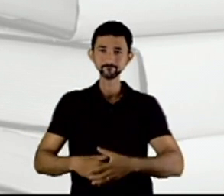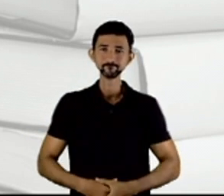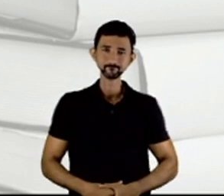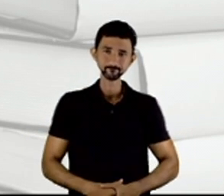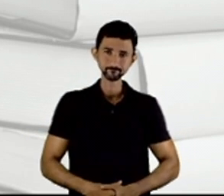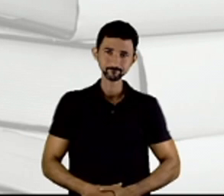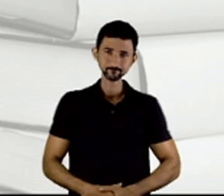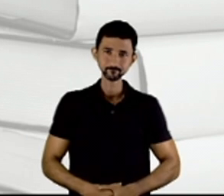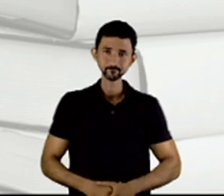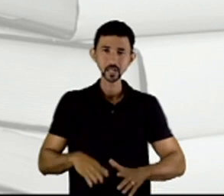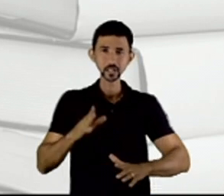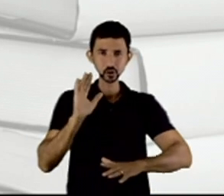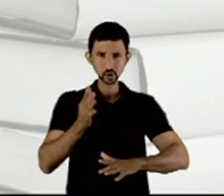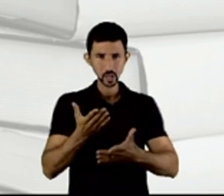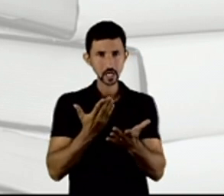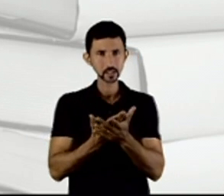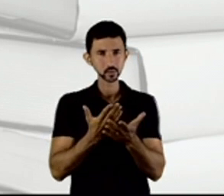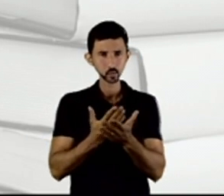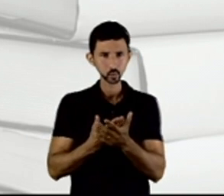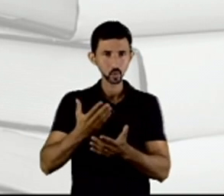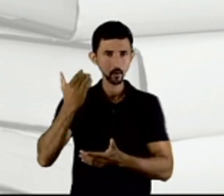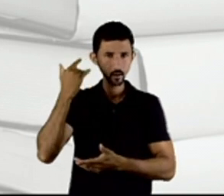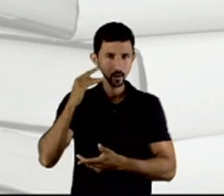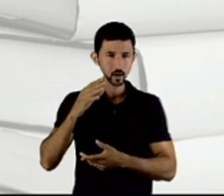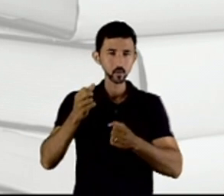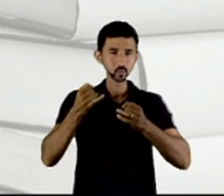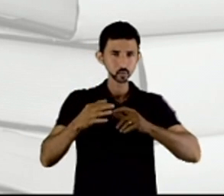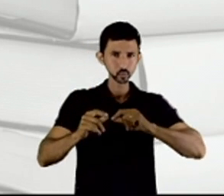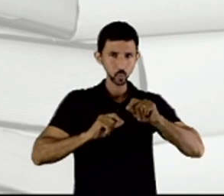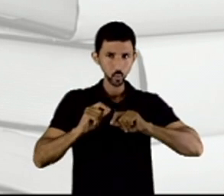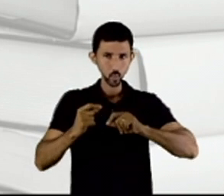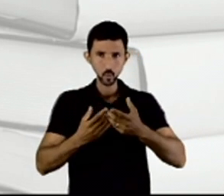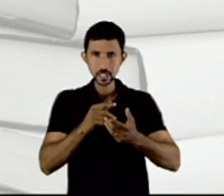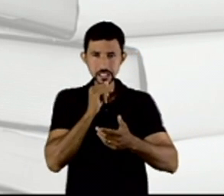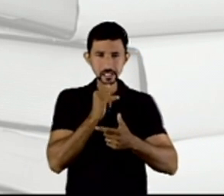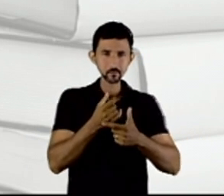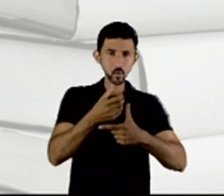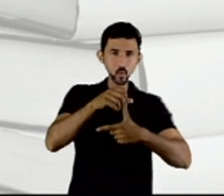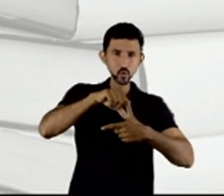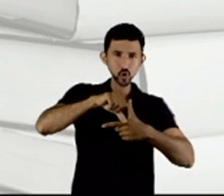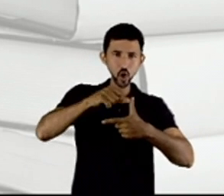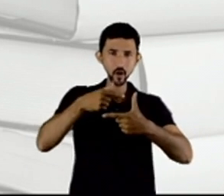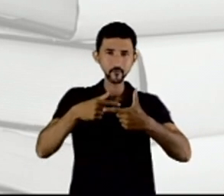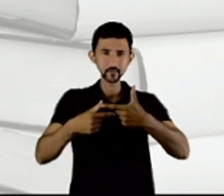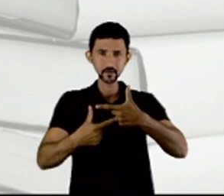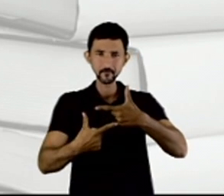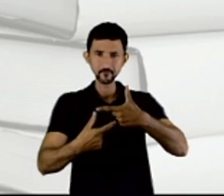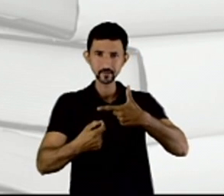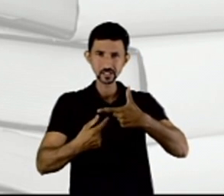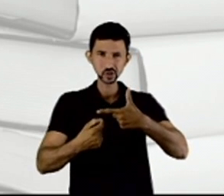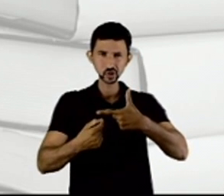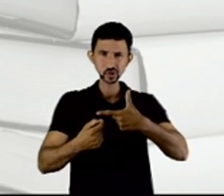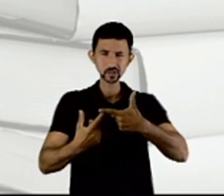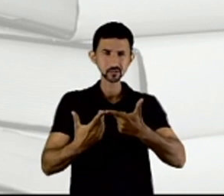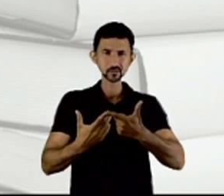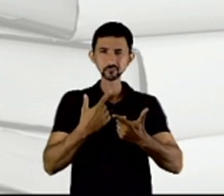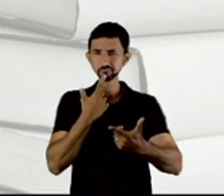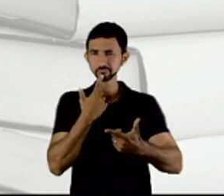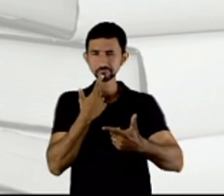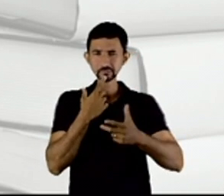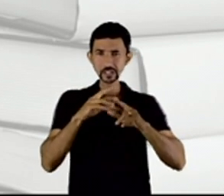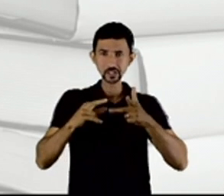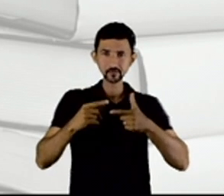aí, como a gente já falou em aulas passadas, a gente não consegue dividir 9 inteiros para 20, então a gente transforma